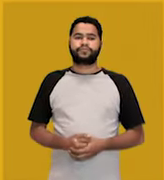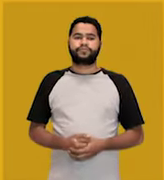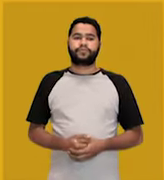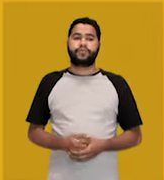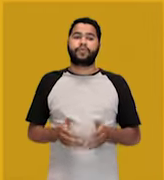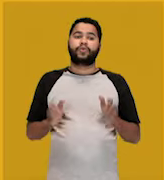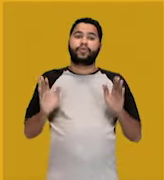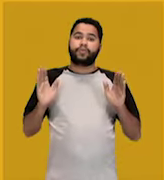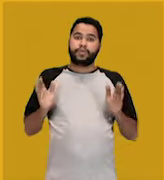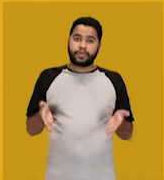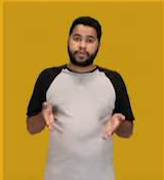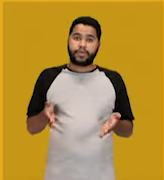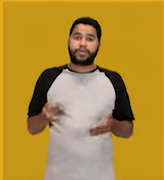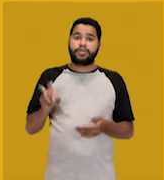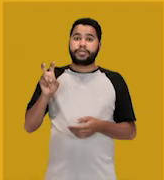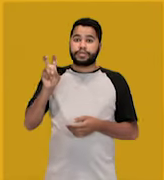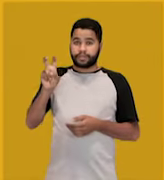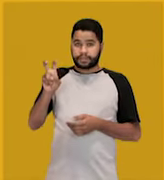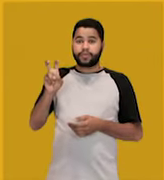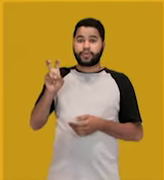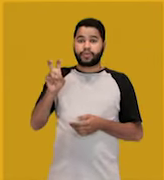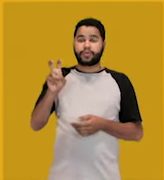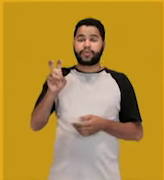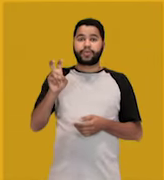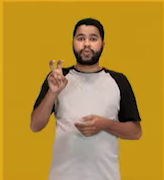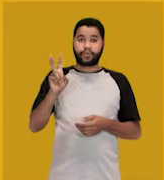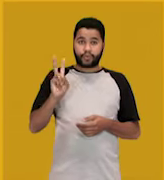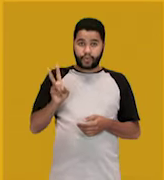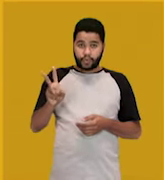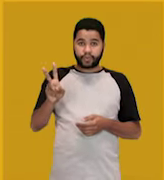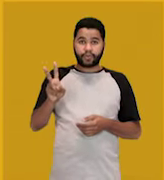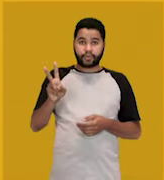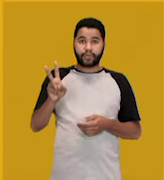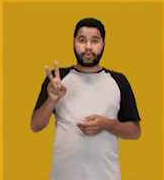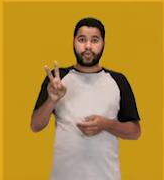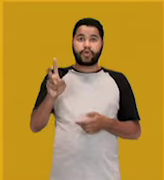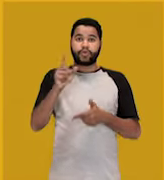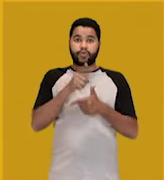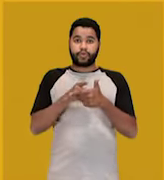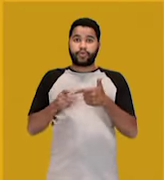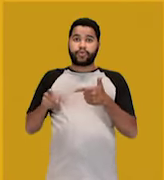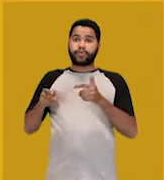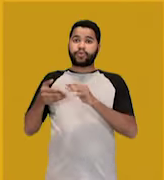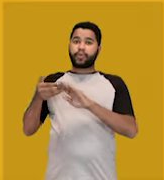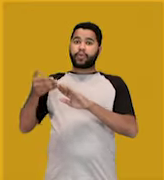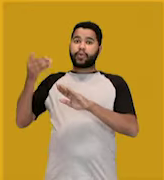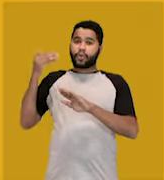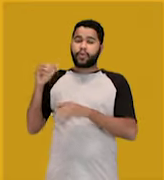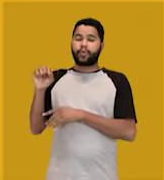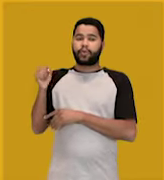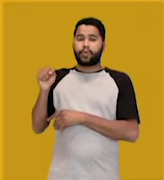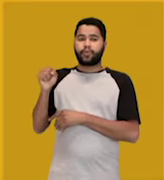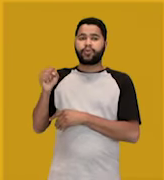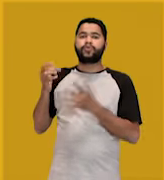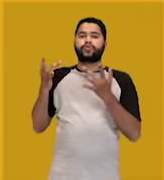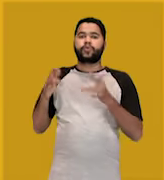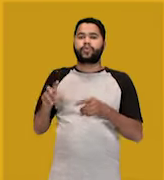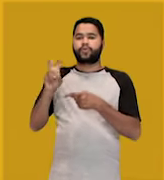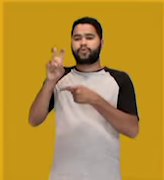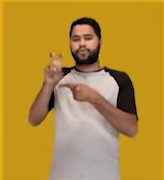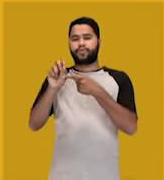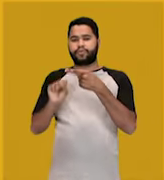havia 5 partes dessa pizza, como eu havia dividido anteriormente ela em 8 partes, sobrou